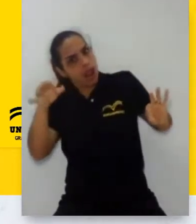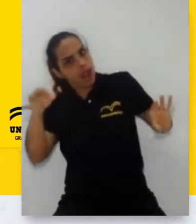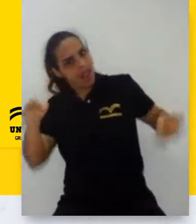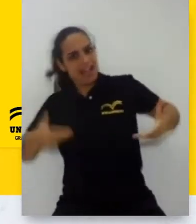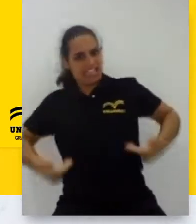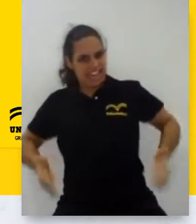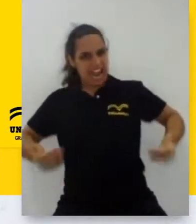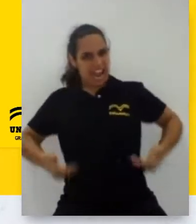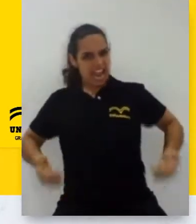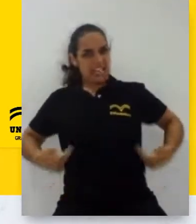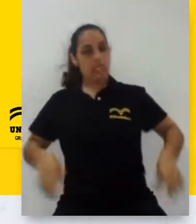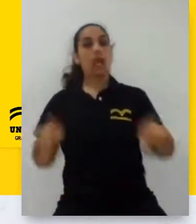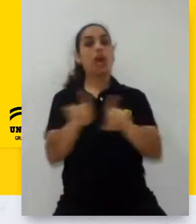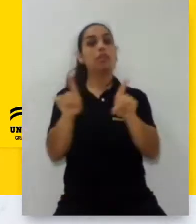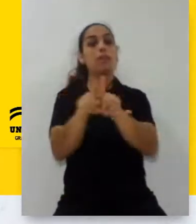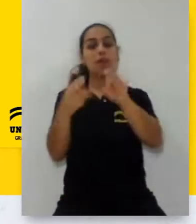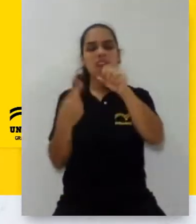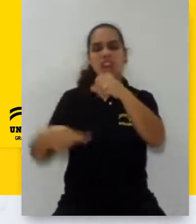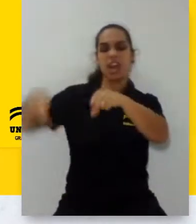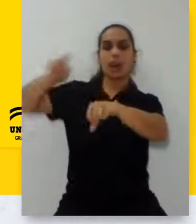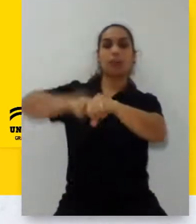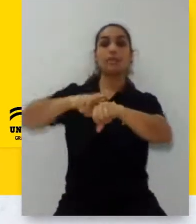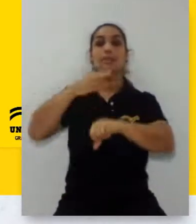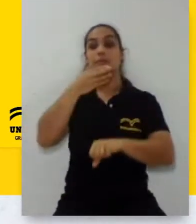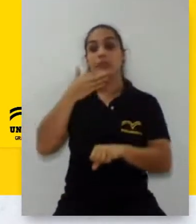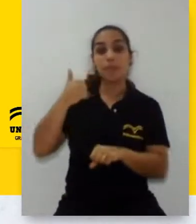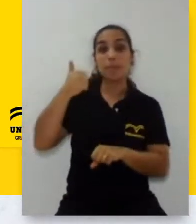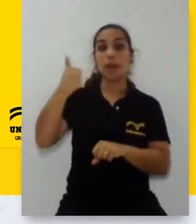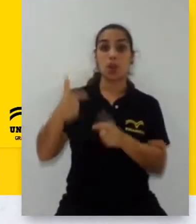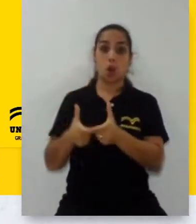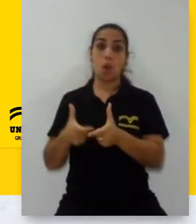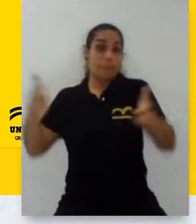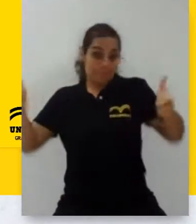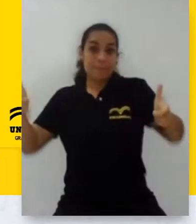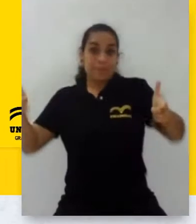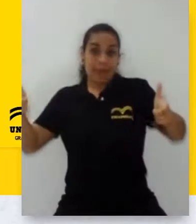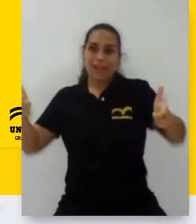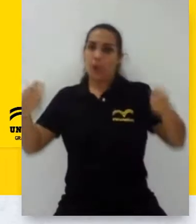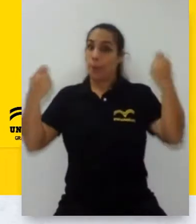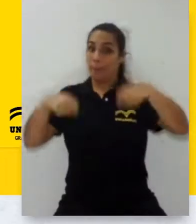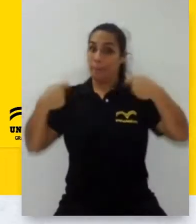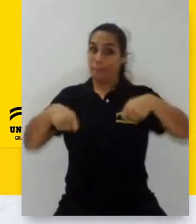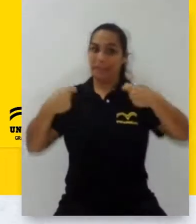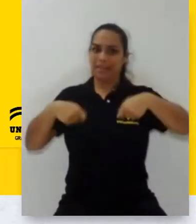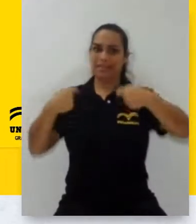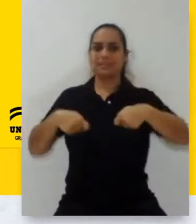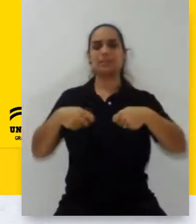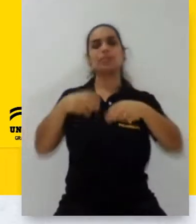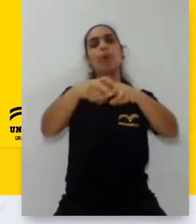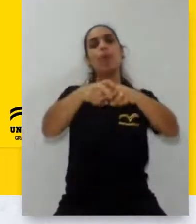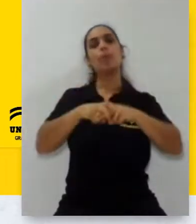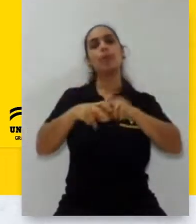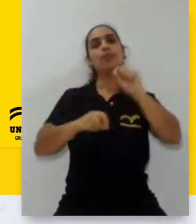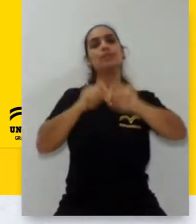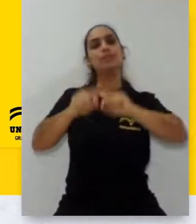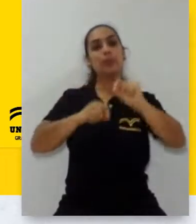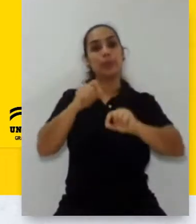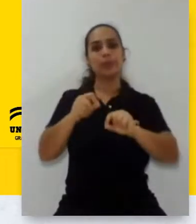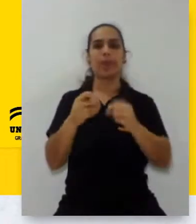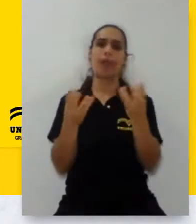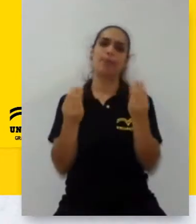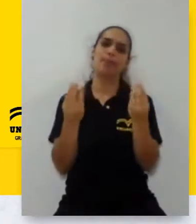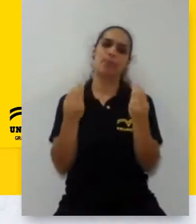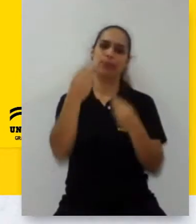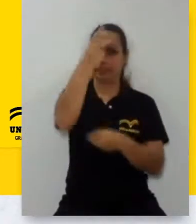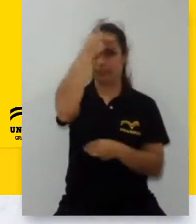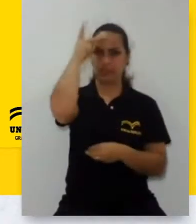ou maior. Como que eu posso fazer isso? Por isso que tá na moda, muita gente falando do exercício intervalado, do